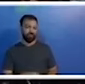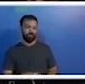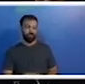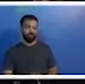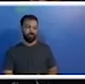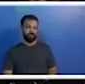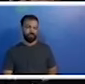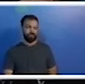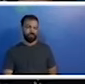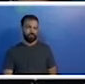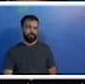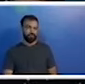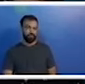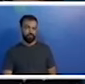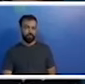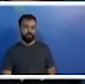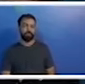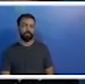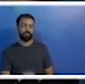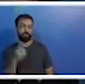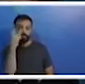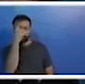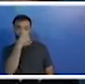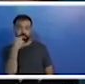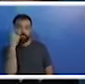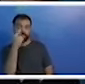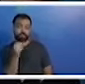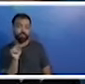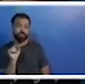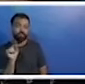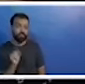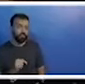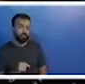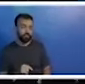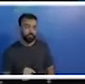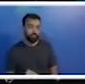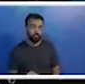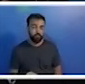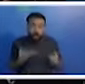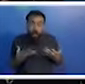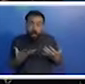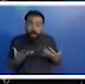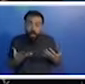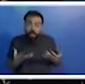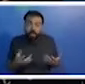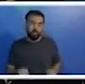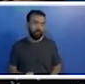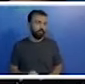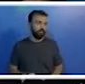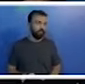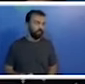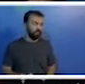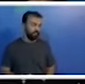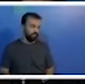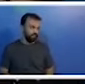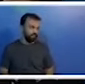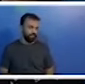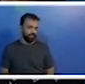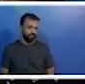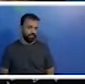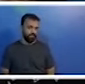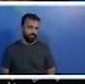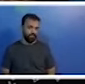falar essa palavra Mas qual era outra expressão que nós vemos no nosso cinema G1 se vocês gostaram